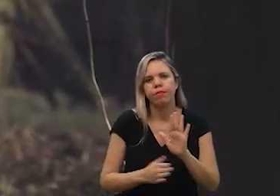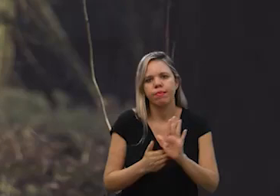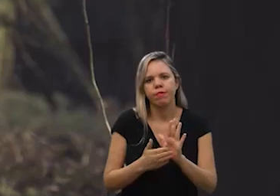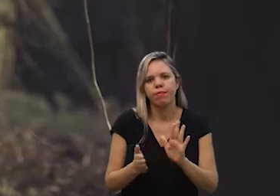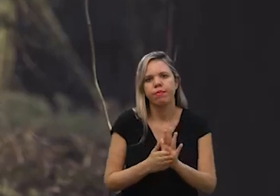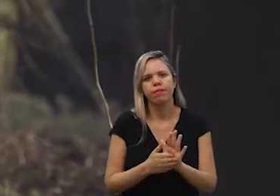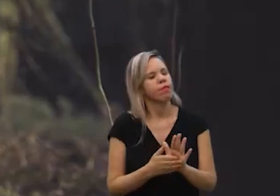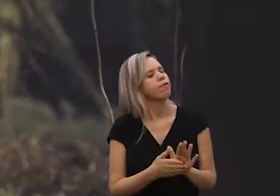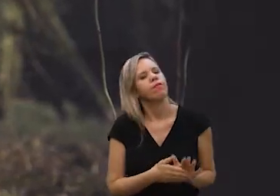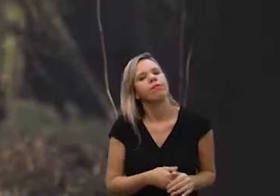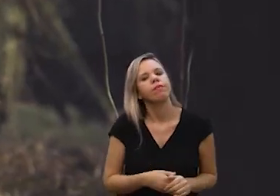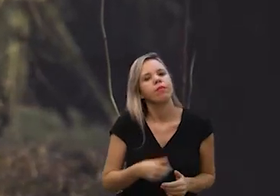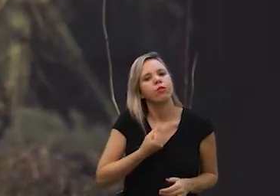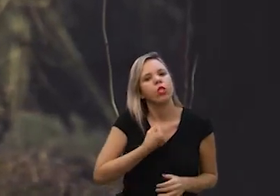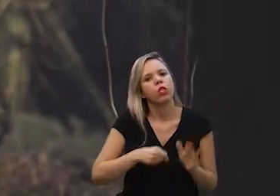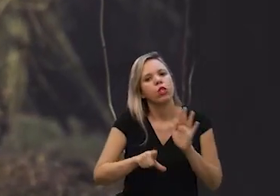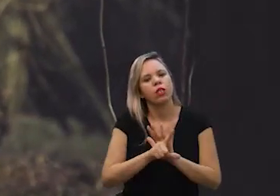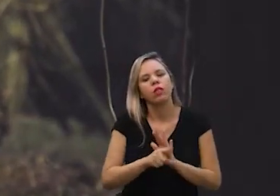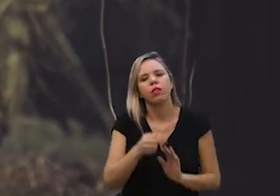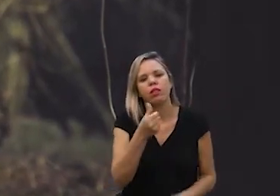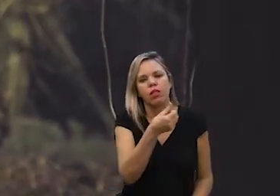de atualização da Lei número